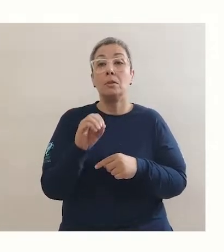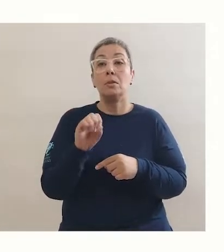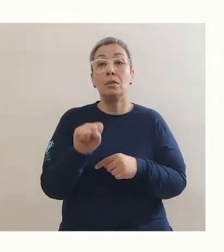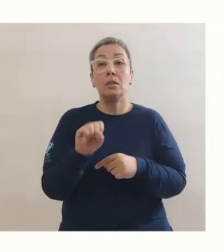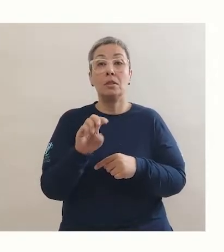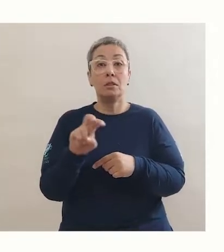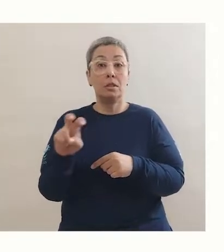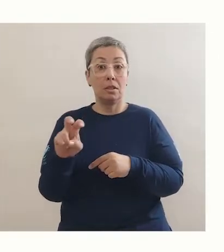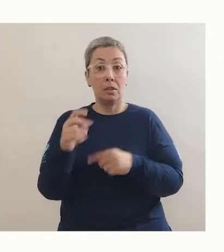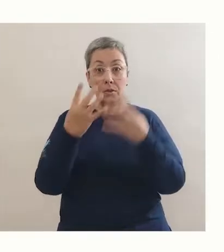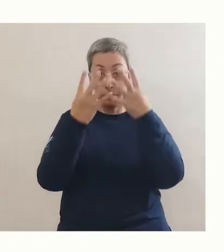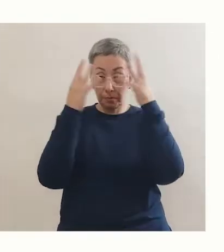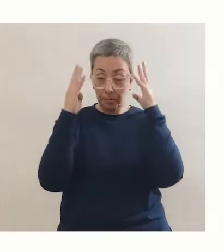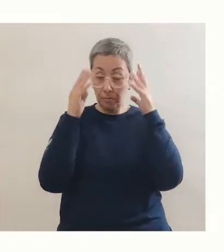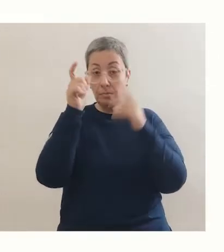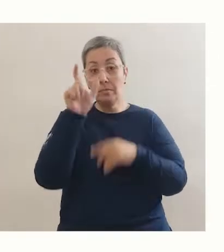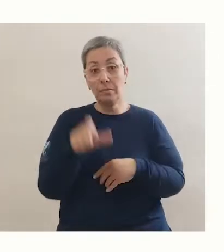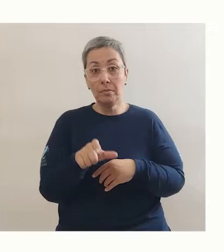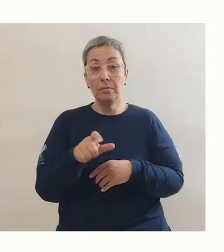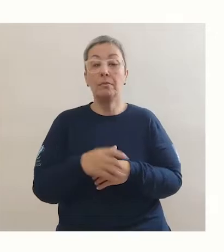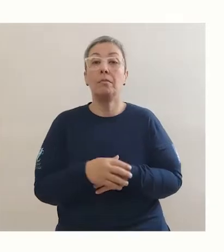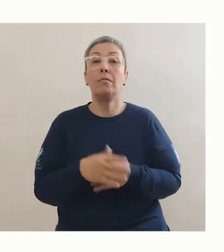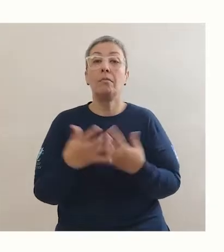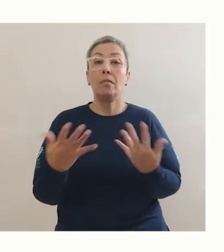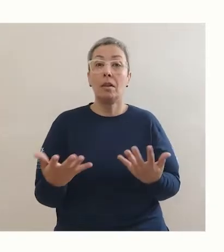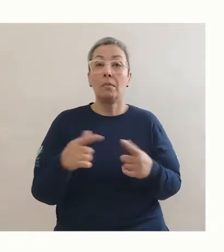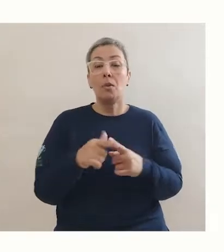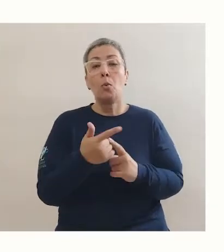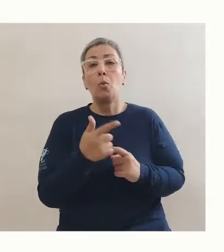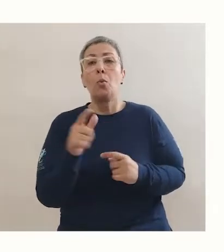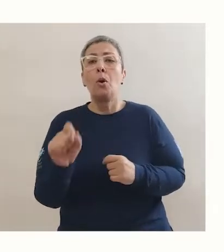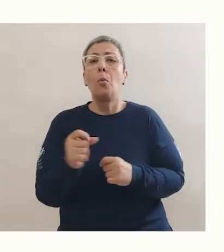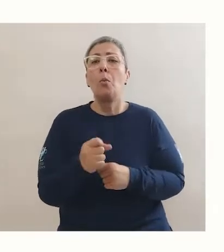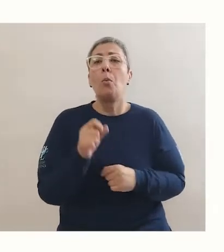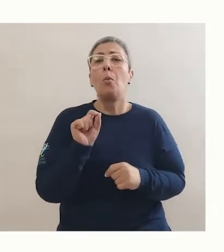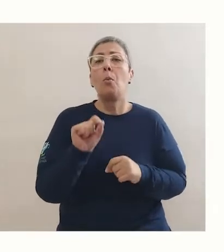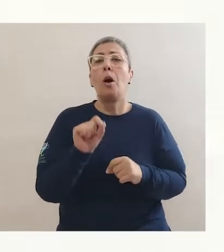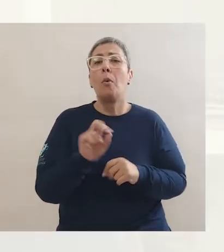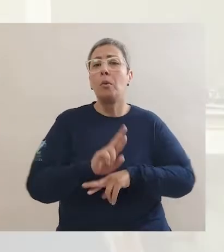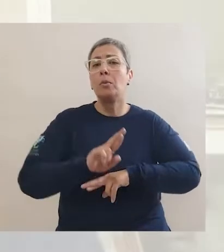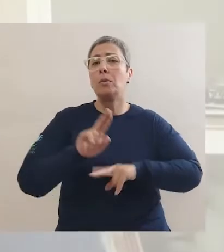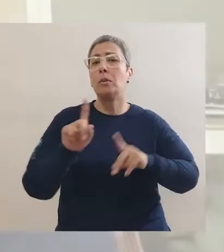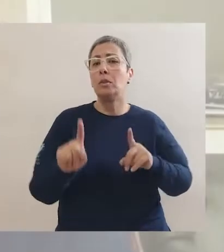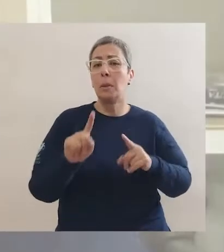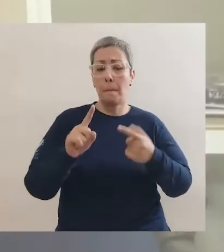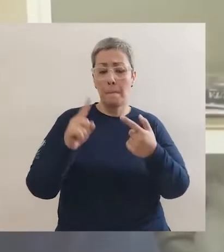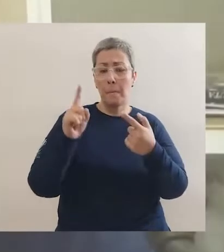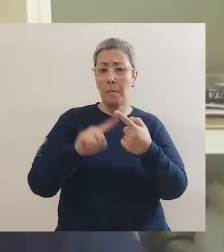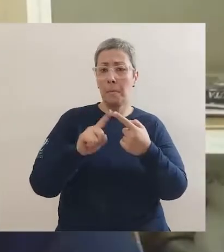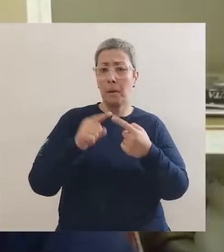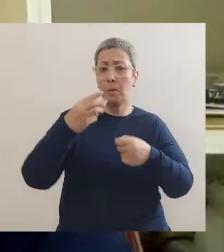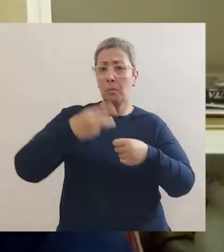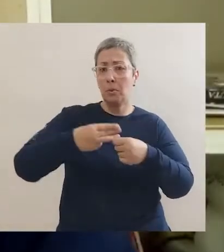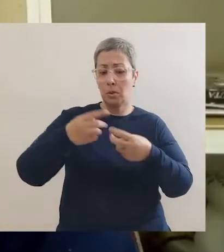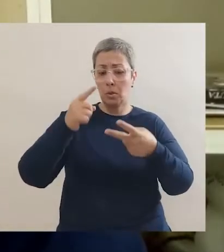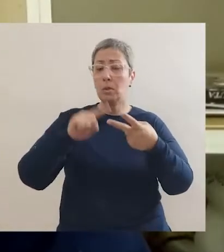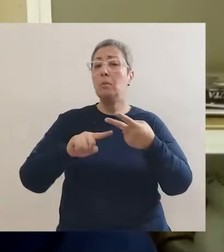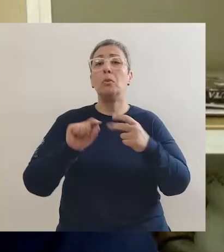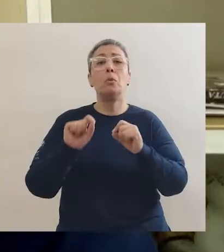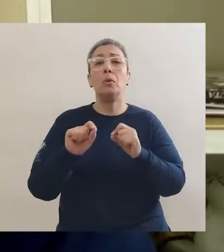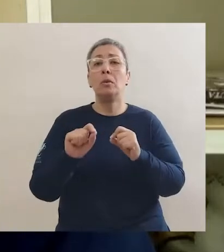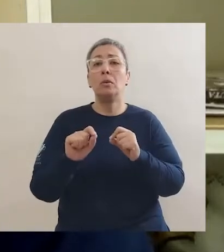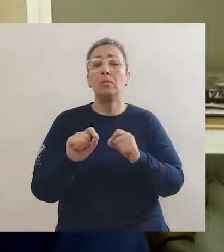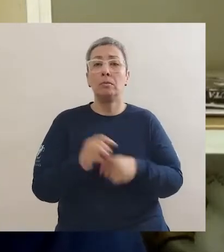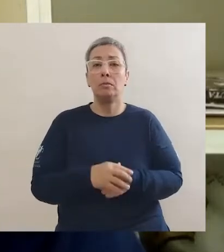2010. As imagens que vocês estão vendo também é do IBGE Educa. No mapa, notamos que